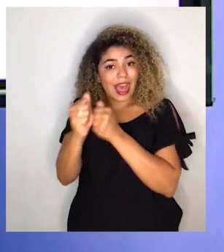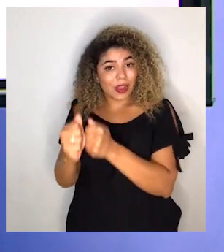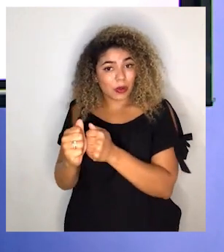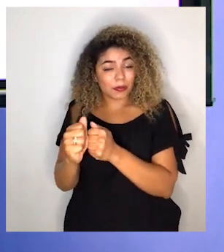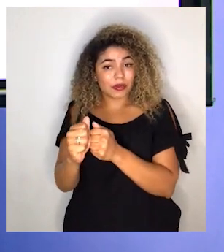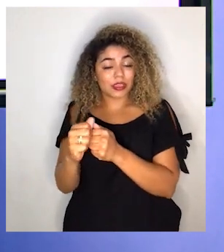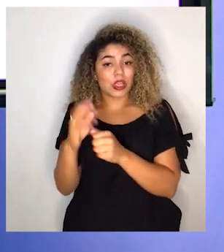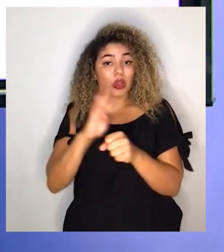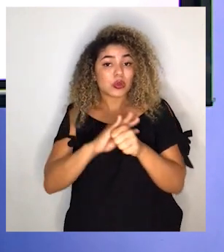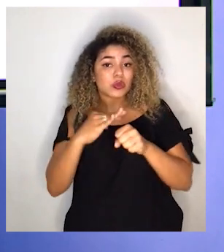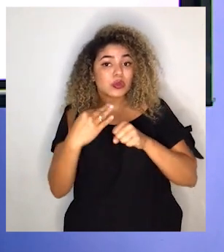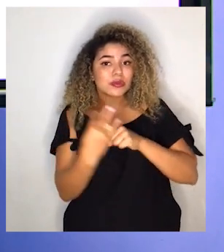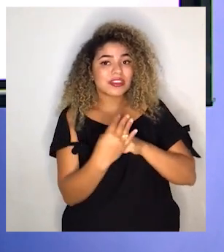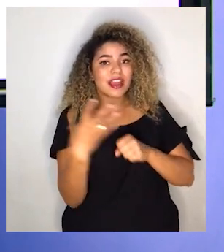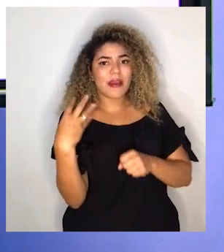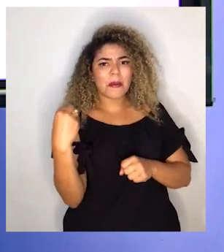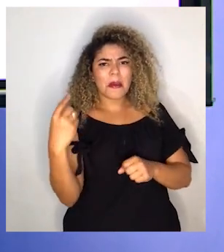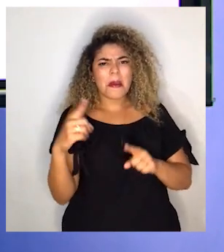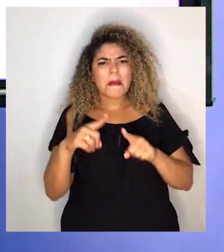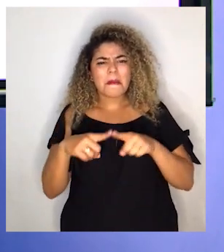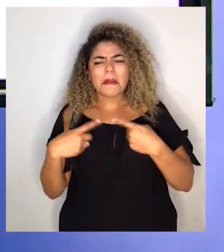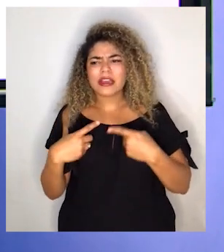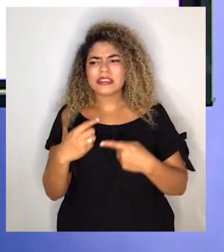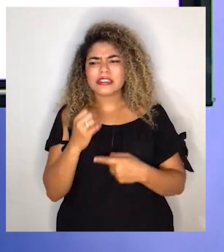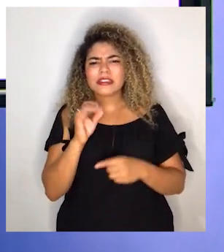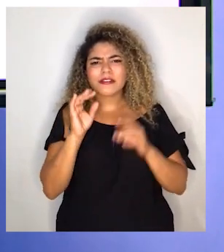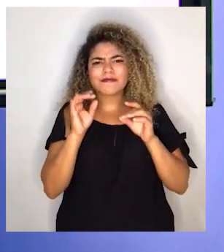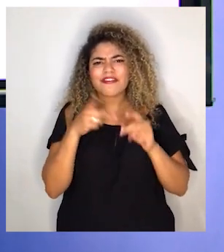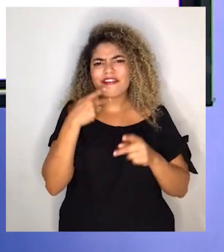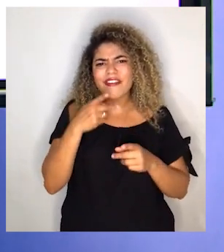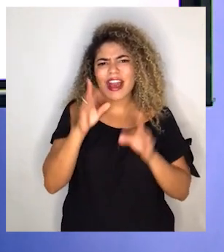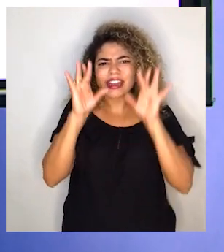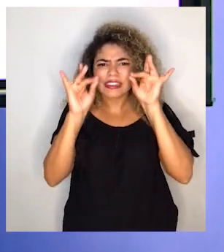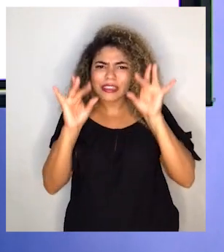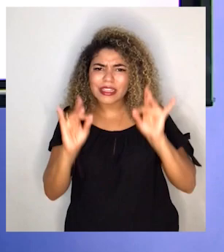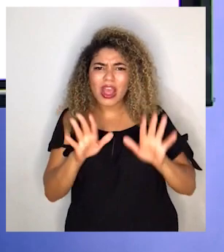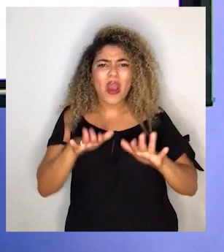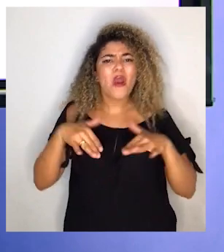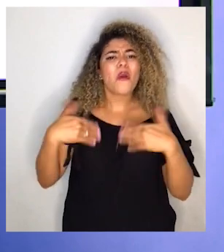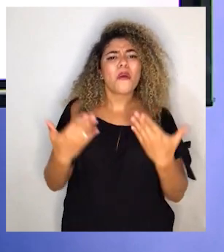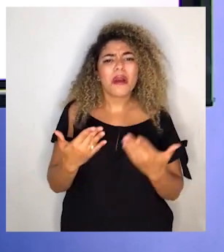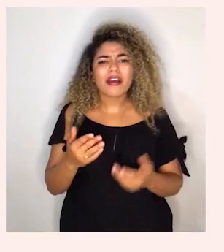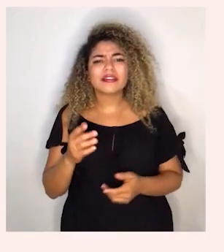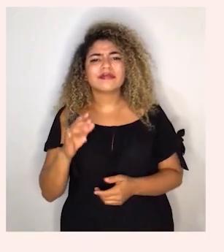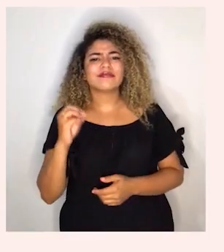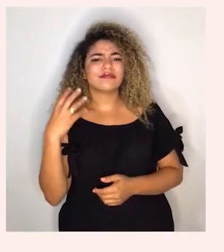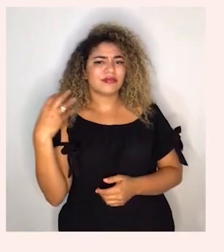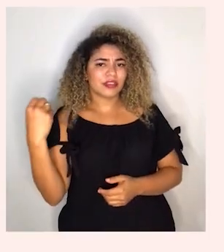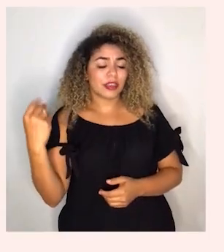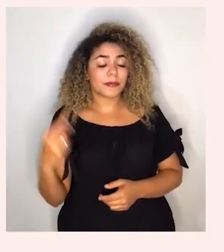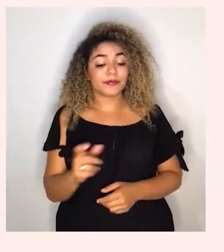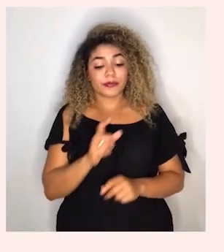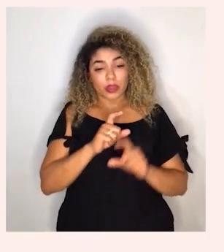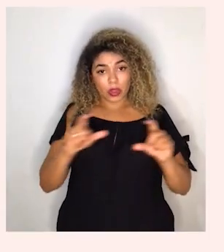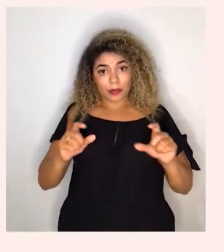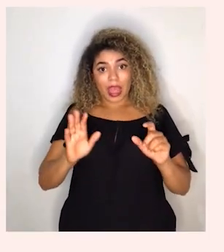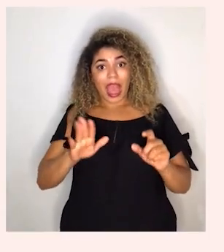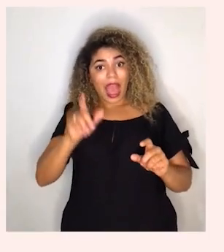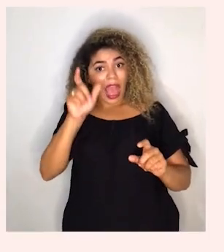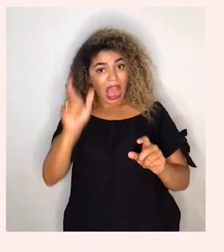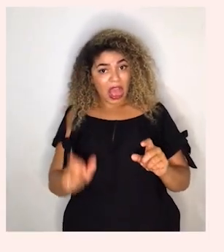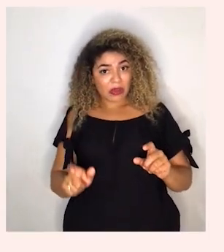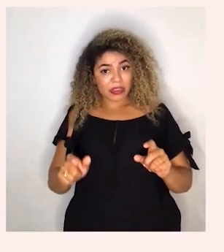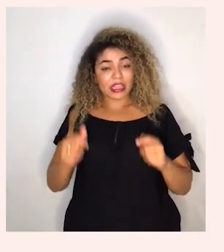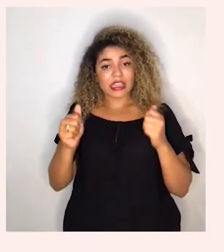o substantivo viagem sem especificar quais viagens serão estas. Alguém deve me explicar a